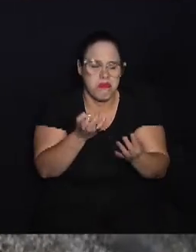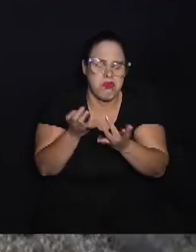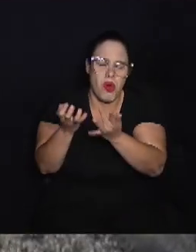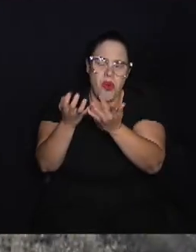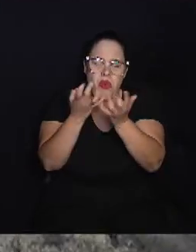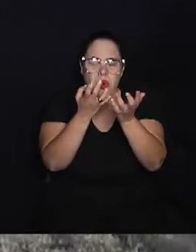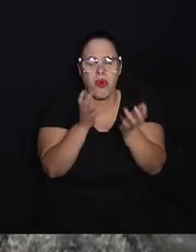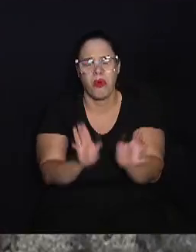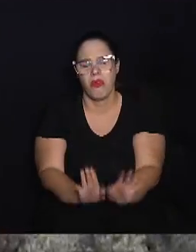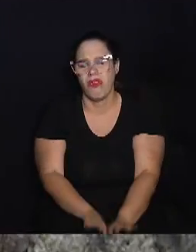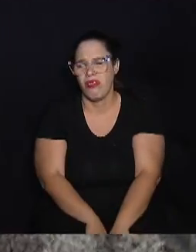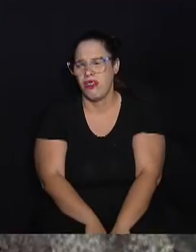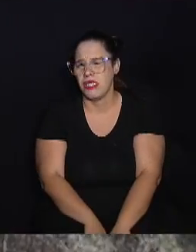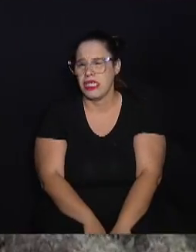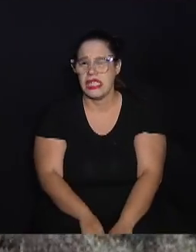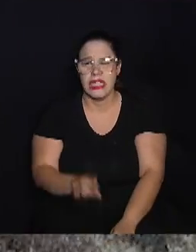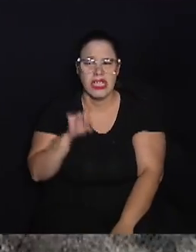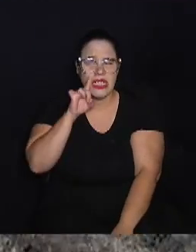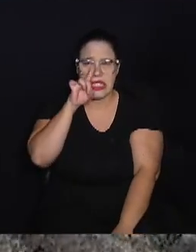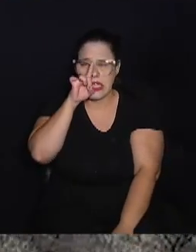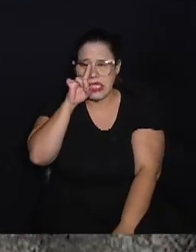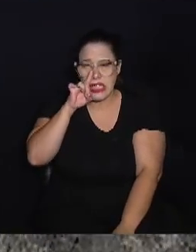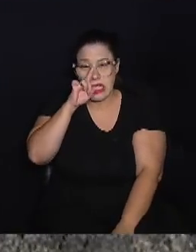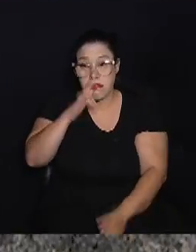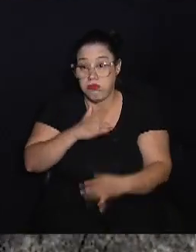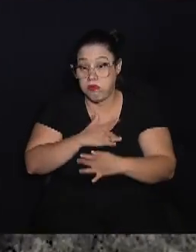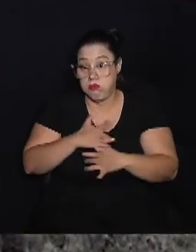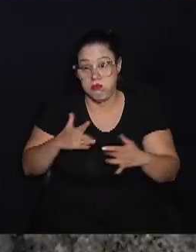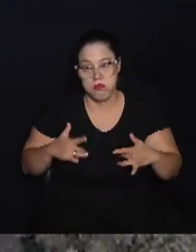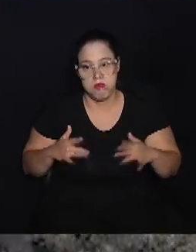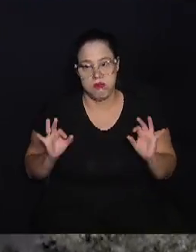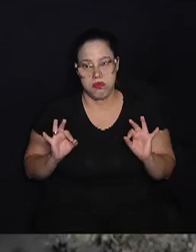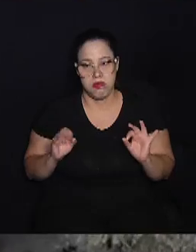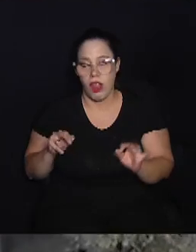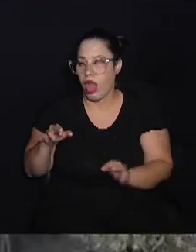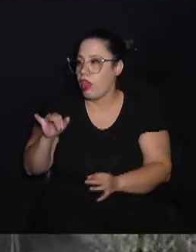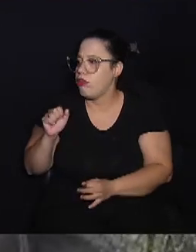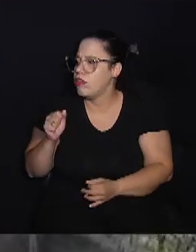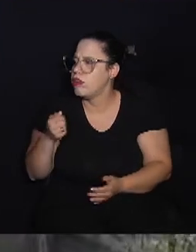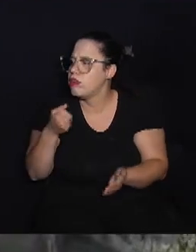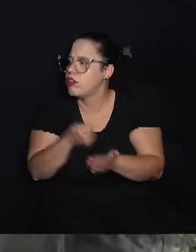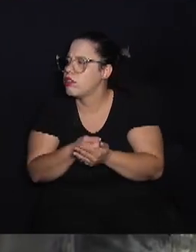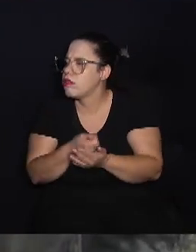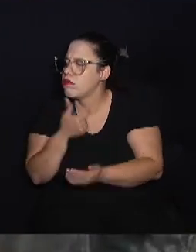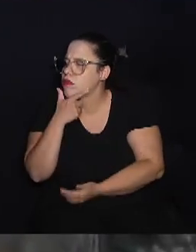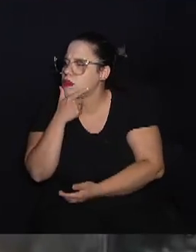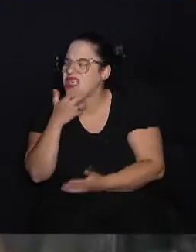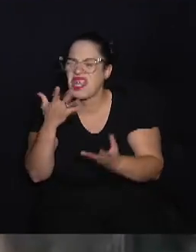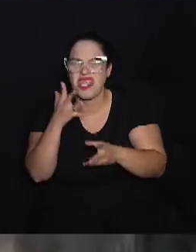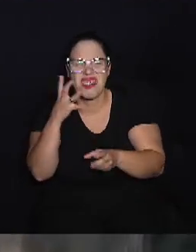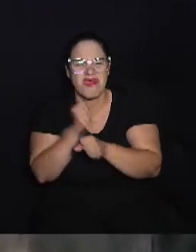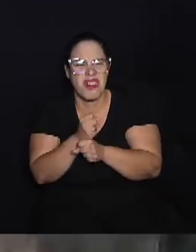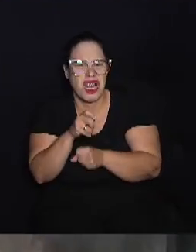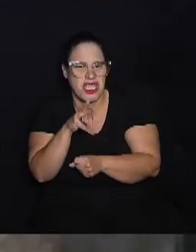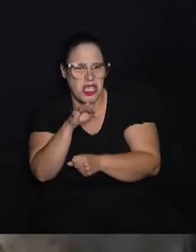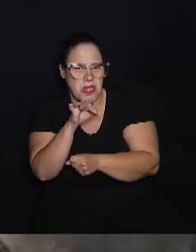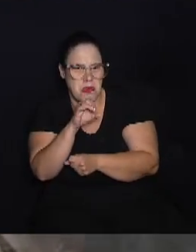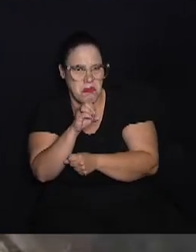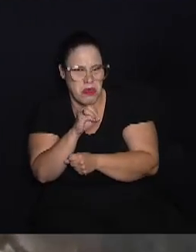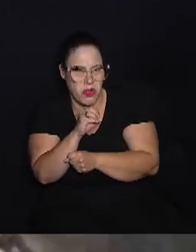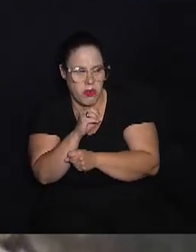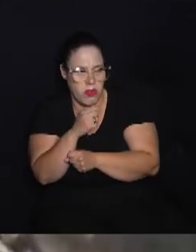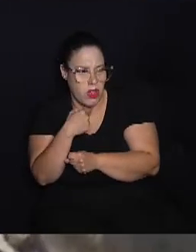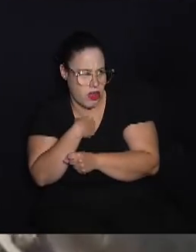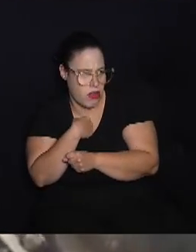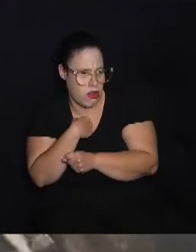são um grave risco para a saúde. Ana, inclusive, esse ano é um ano atípico, pelo menos eu que